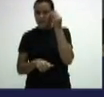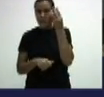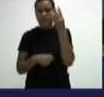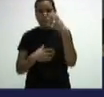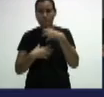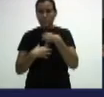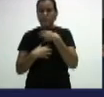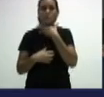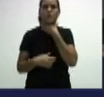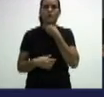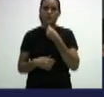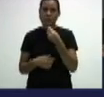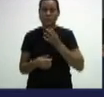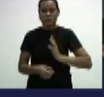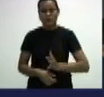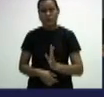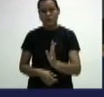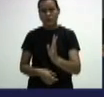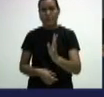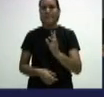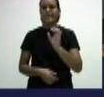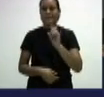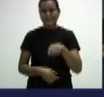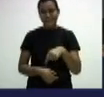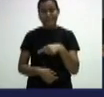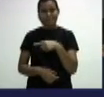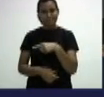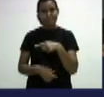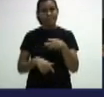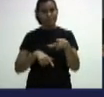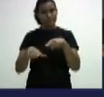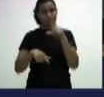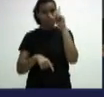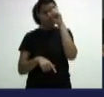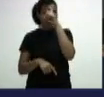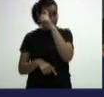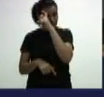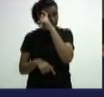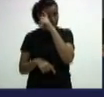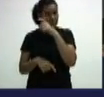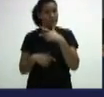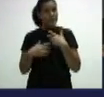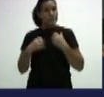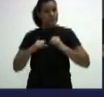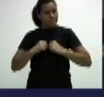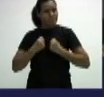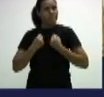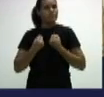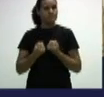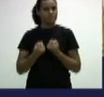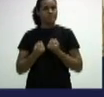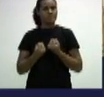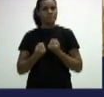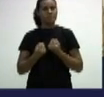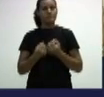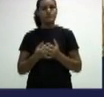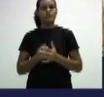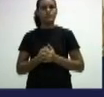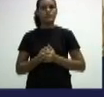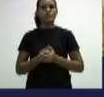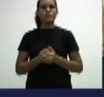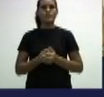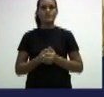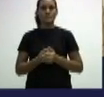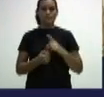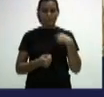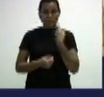uma forma de continuar, porque você falou, é uma tarefa difícil, é uma guerra, né? É uma luta que a gente está fazendo. Que